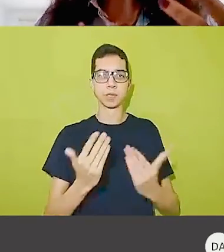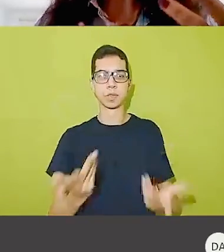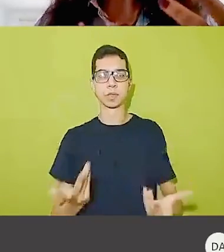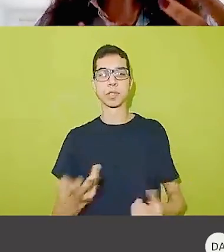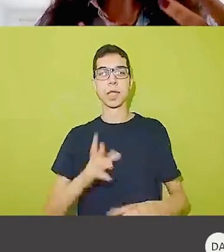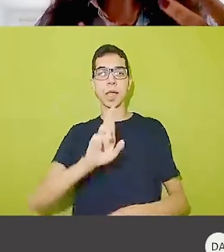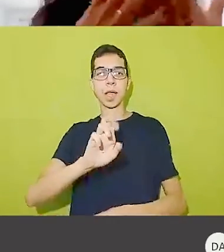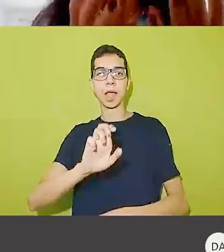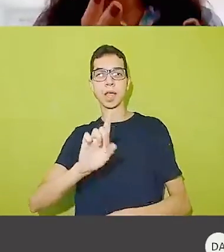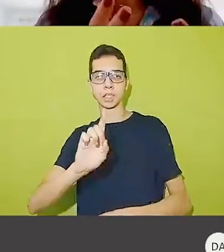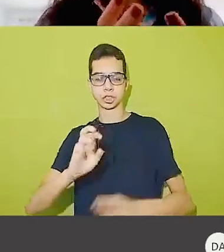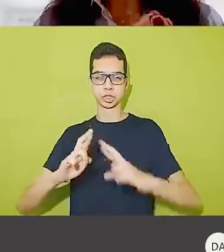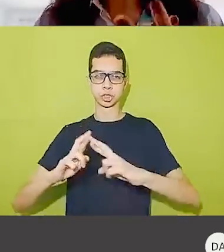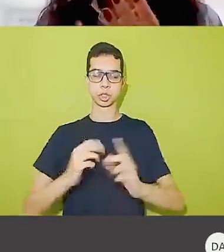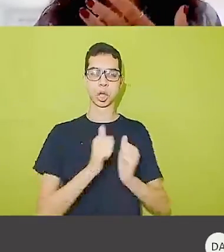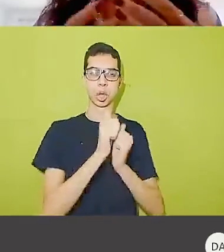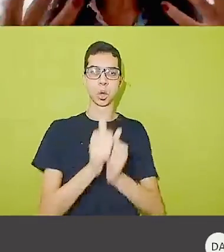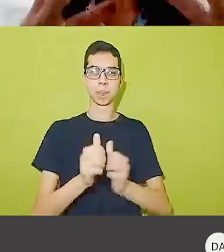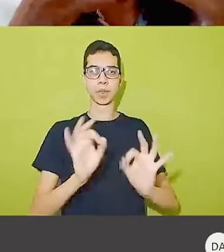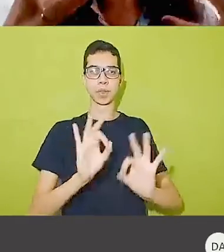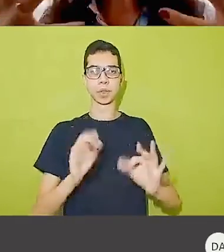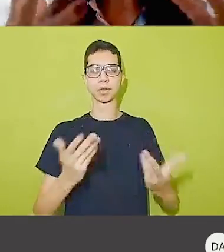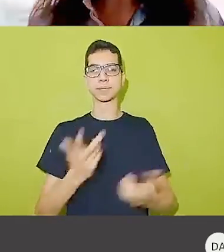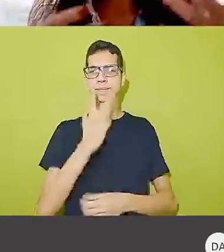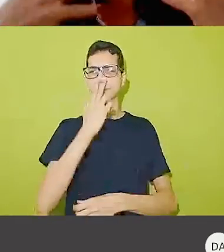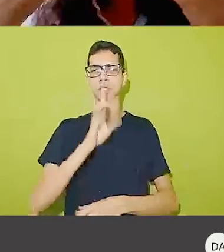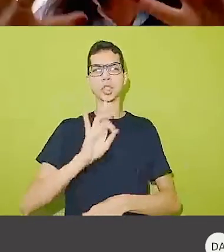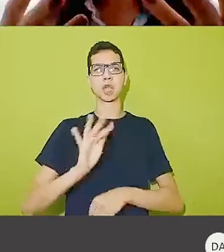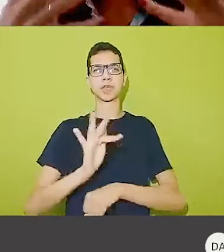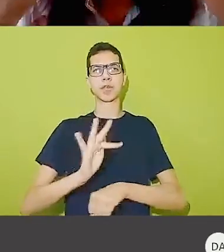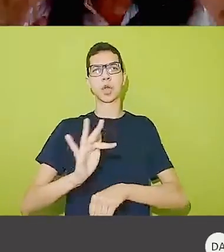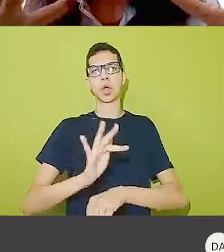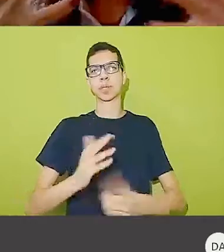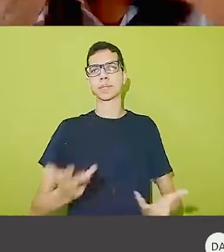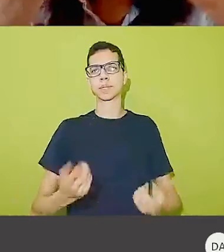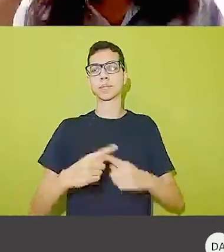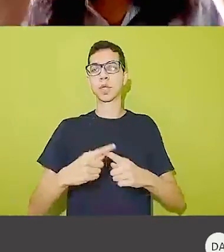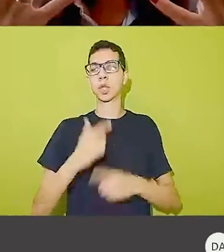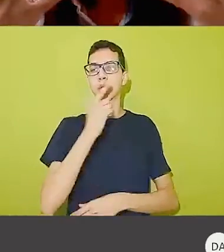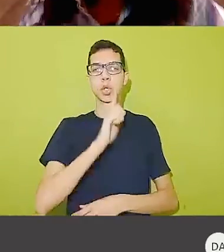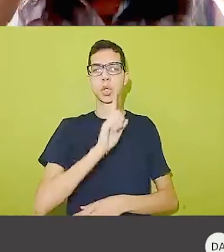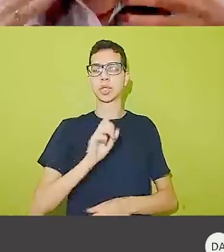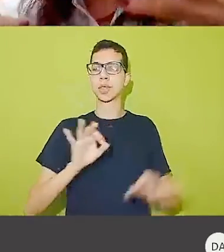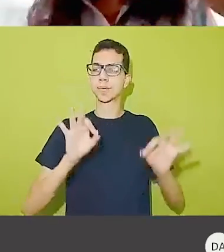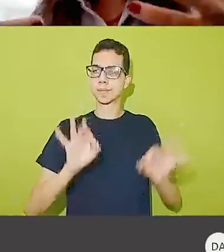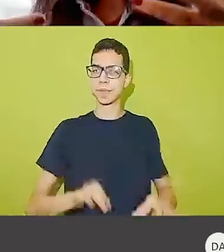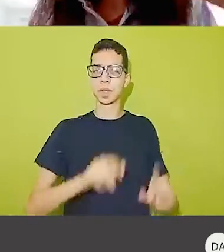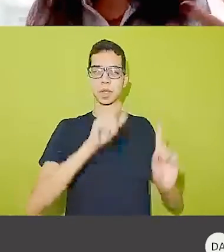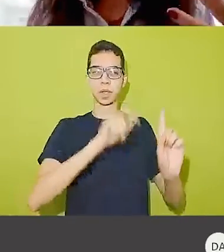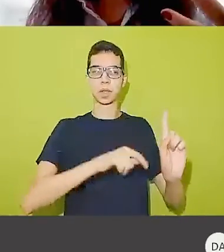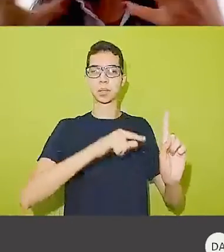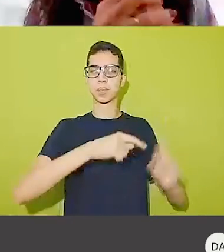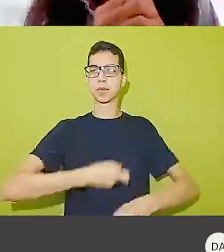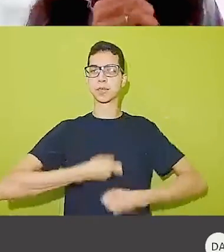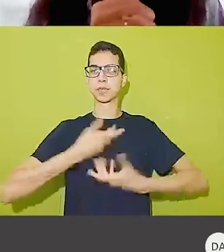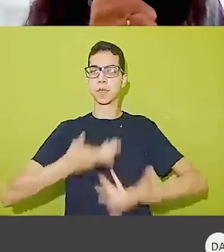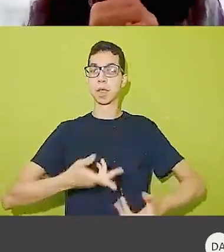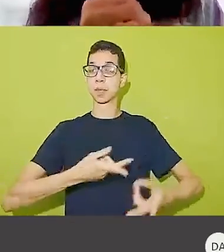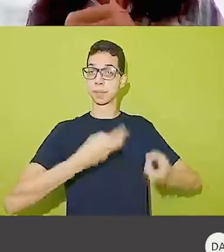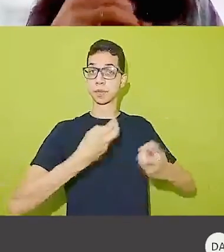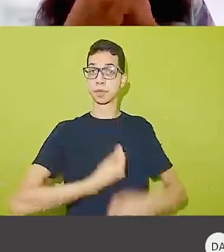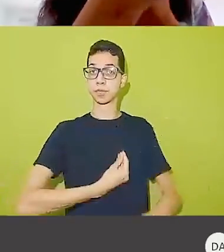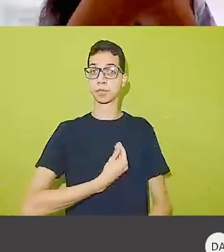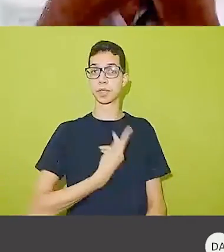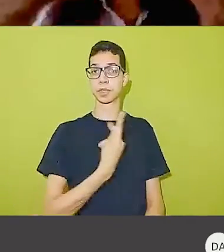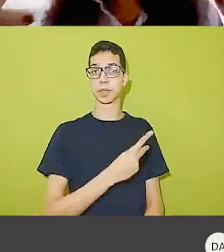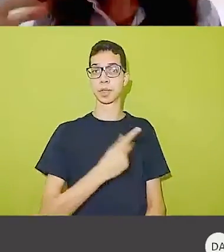fica uma defesa meramente formal, né? A gente não consegue dar ali voz efetiva para aquela pessoa cuja vida está sendo decidida no